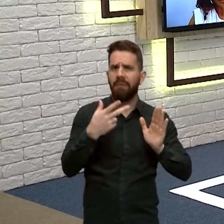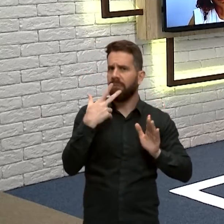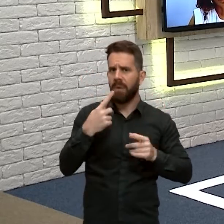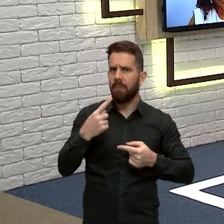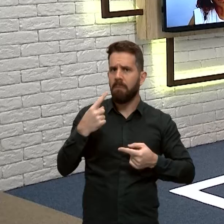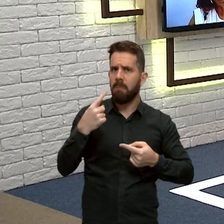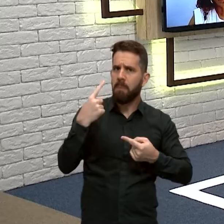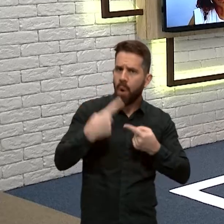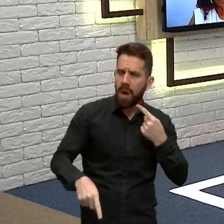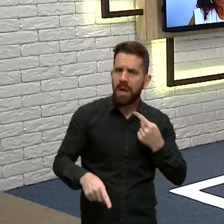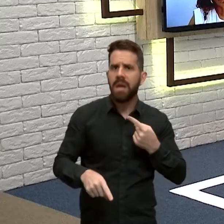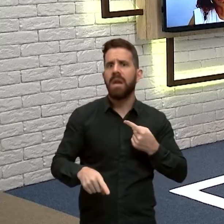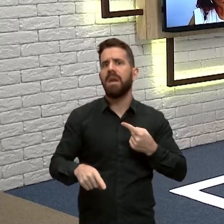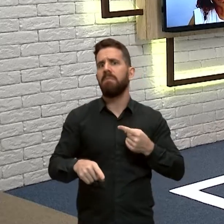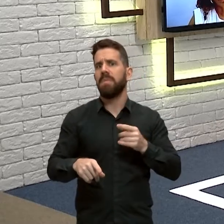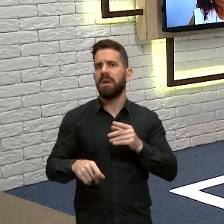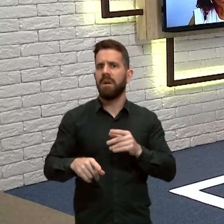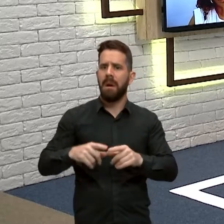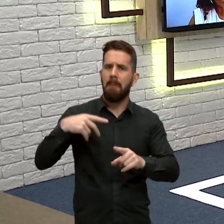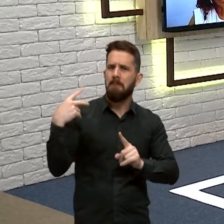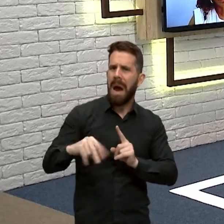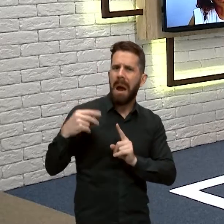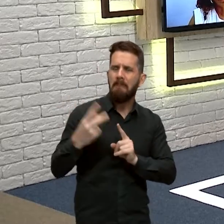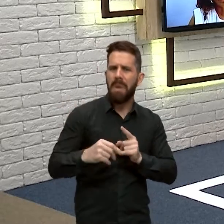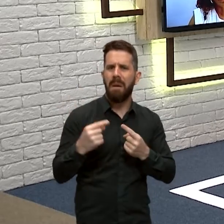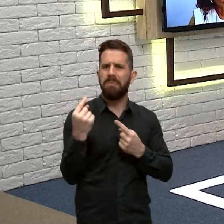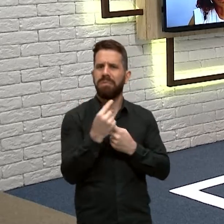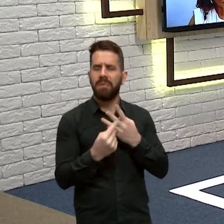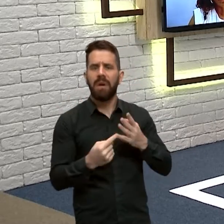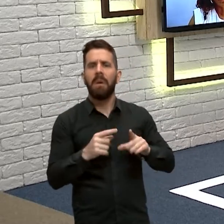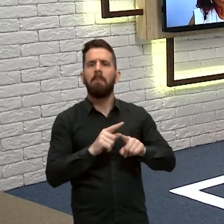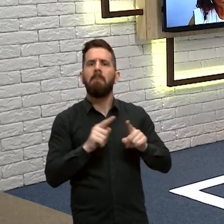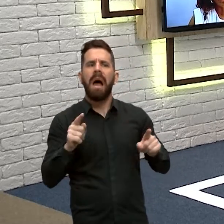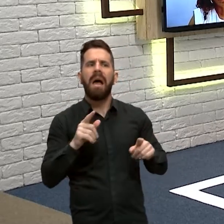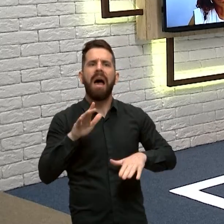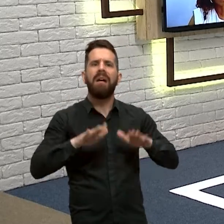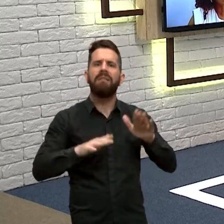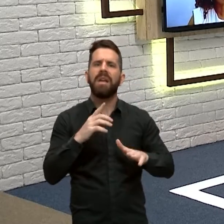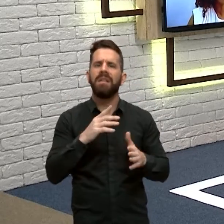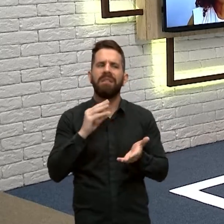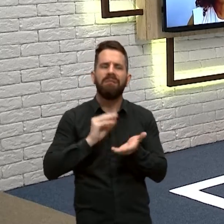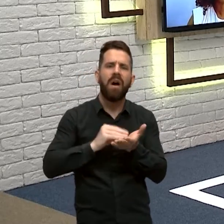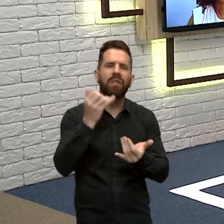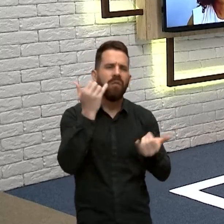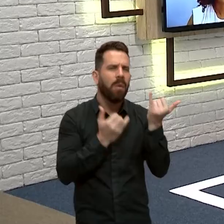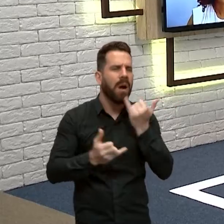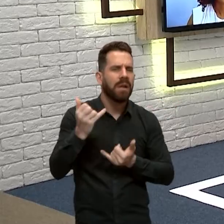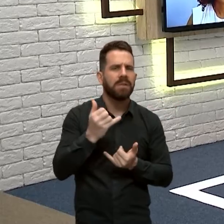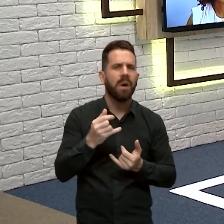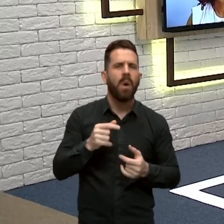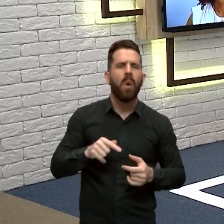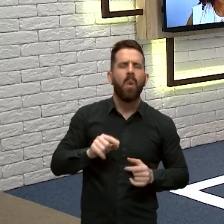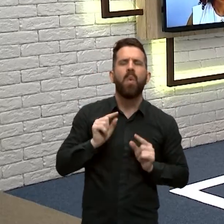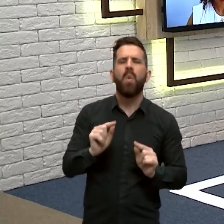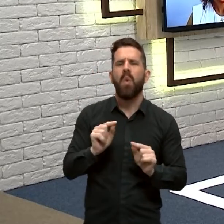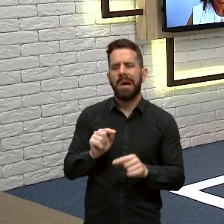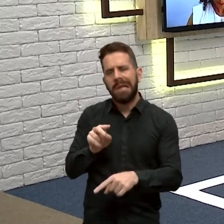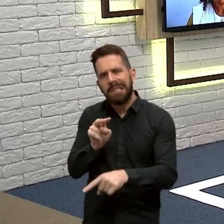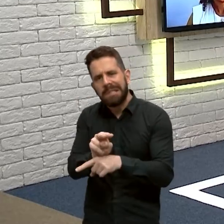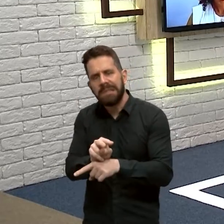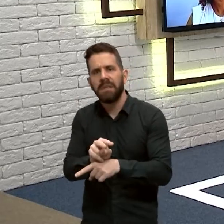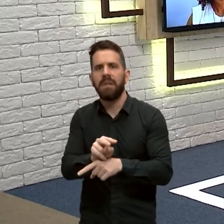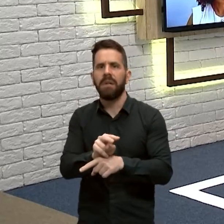para a gente e fala também até mesmo de coisas pequenas que a gente nem sabe que as pessoas devem fazer com os animais e que há previsto